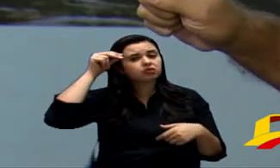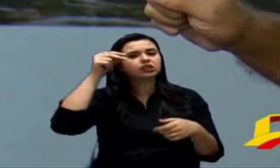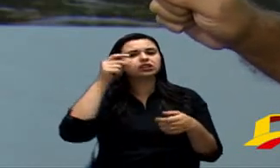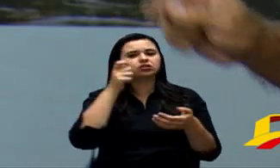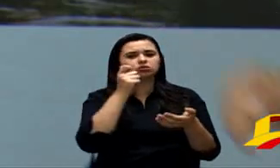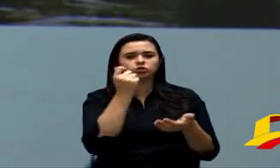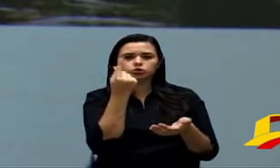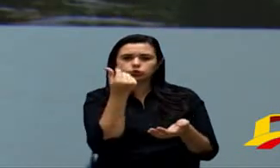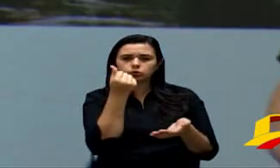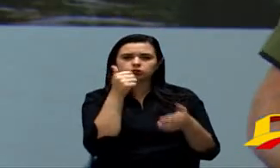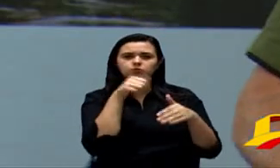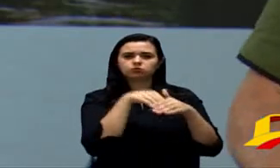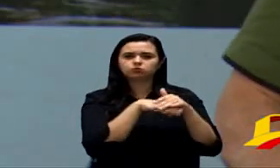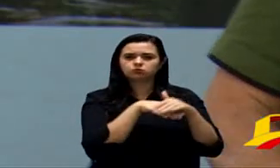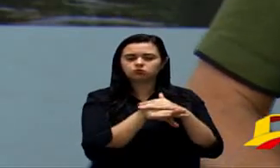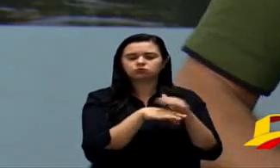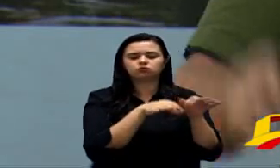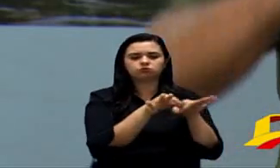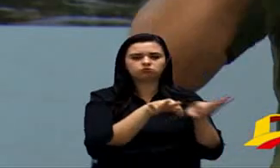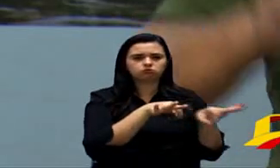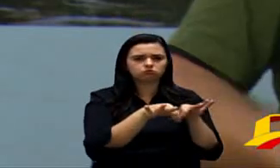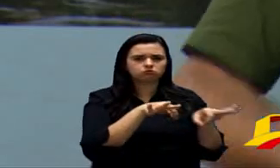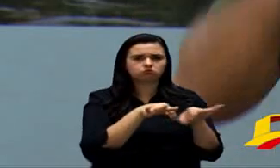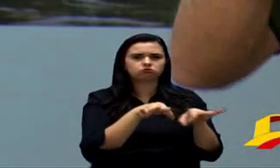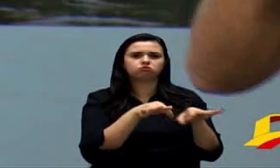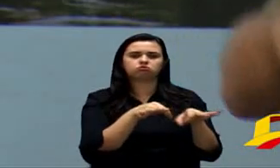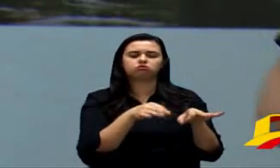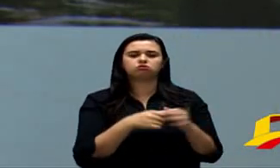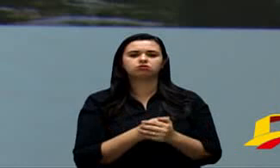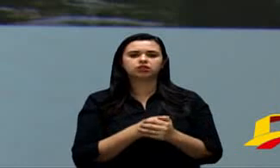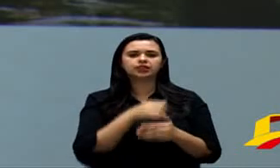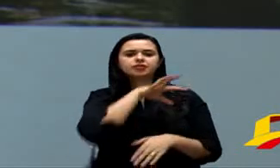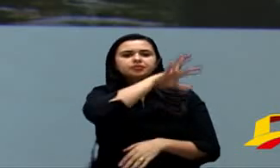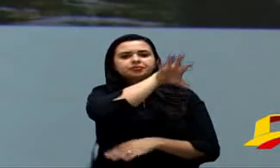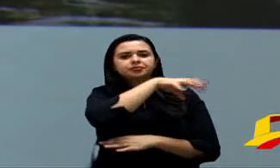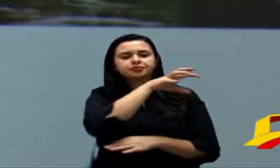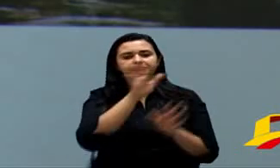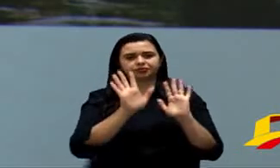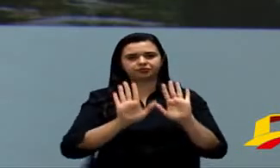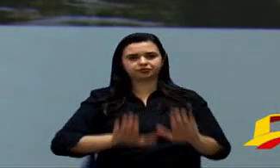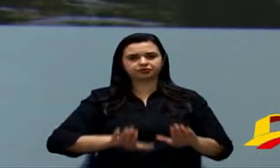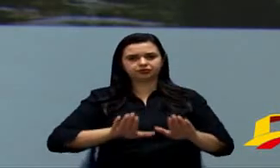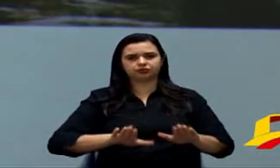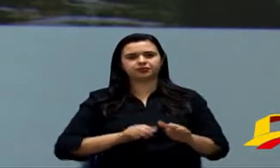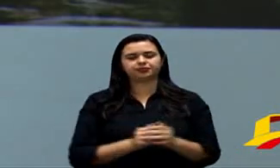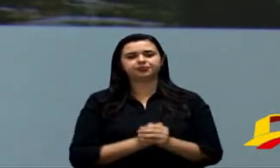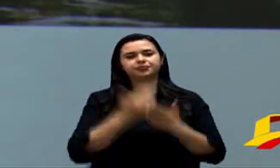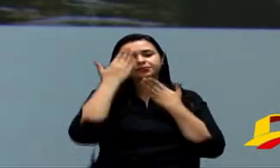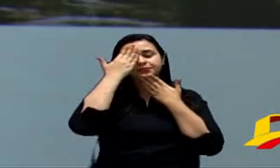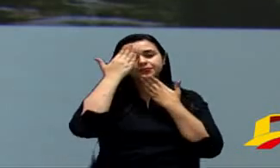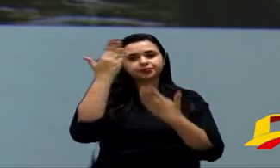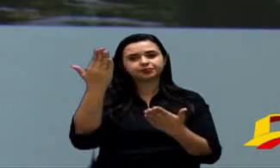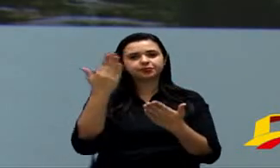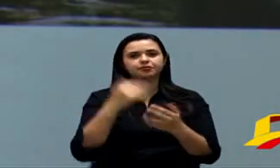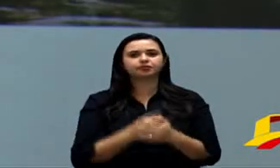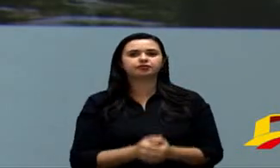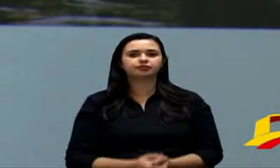condições desse animal e que ele permaneça aqui. Não tem mais o que falar, é isso, tá bom? Muito obrigado, estou à